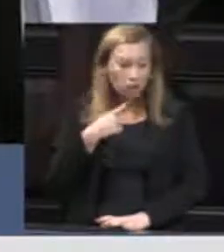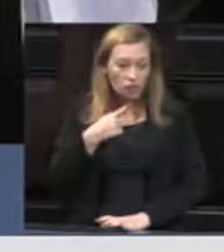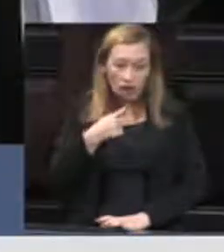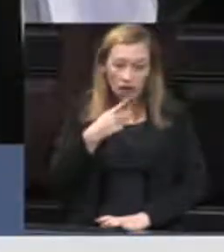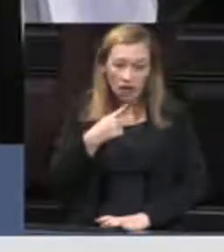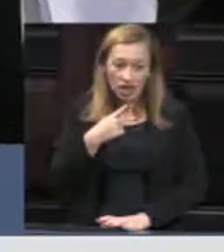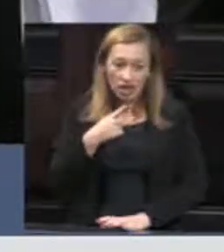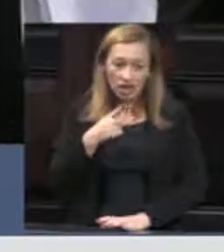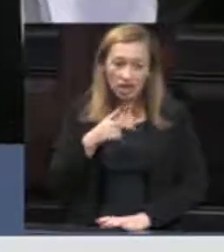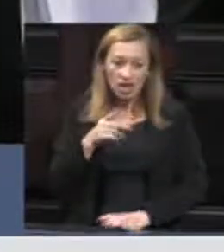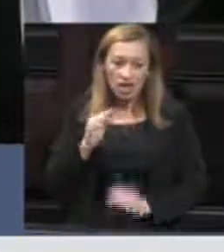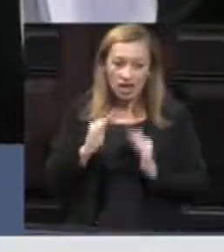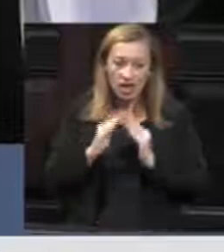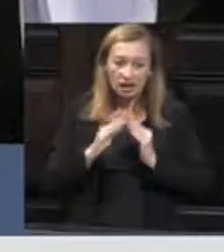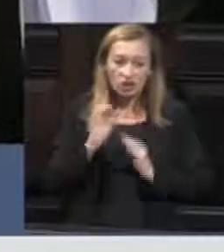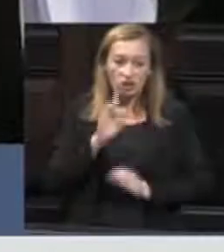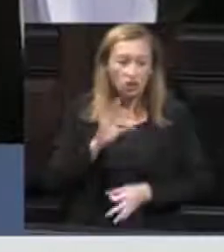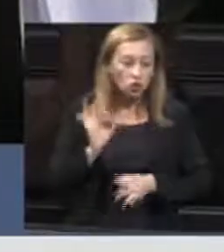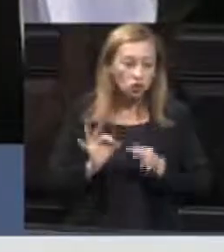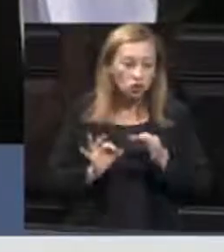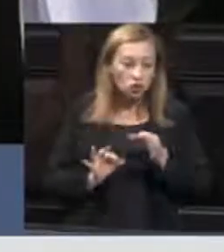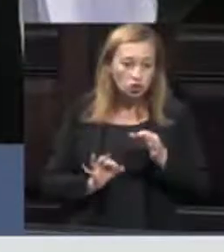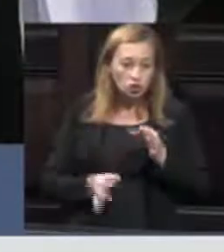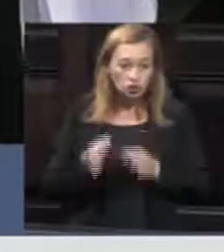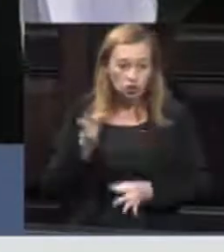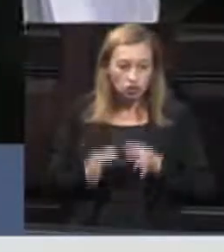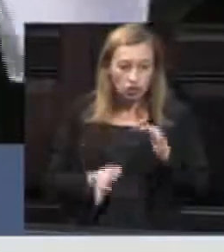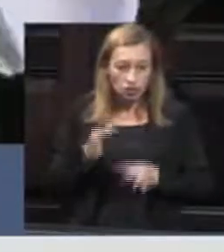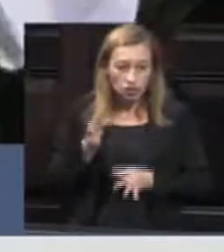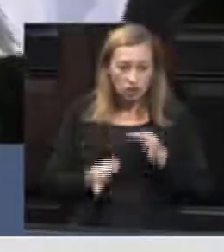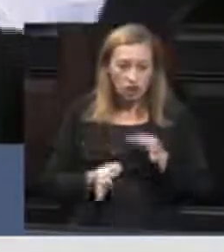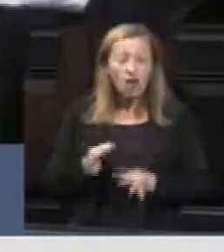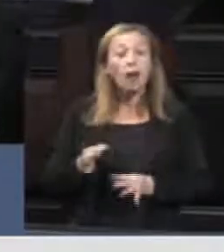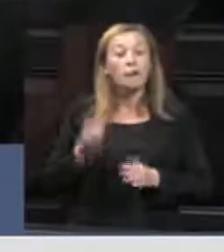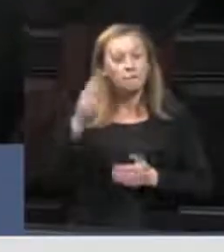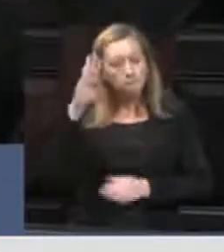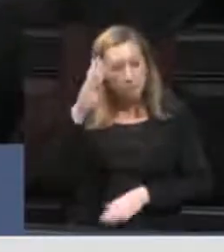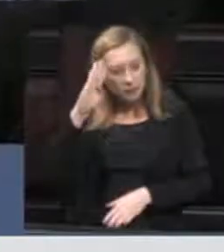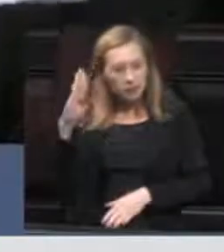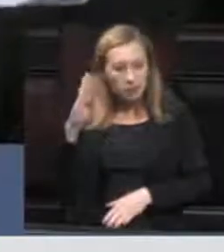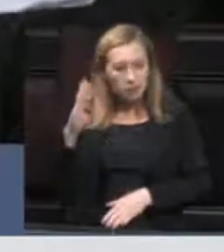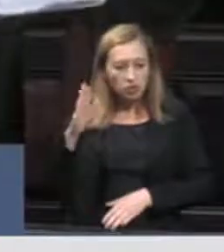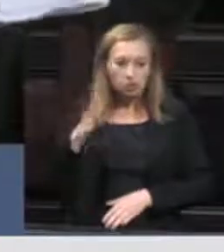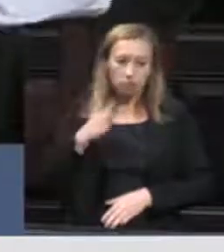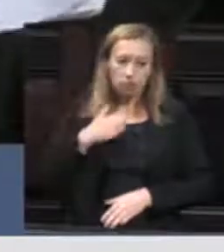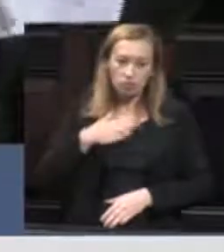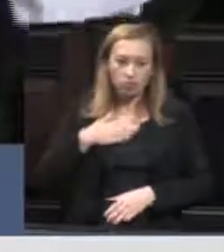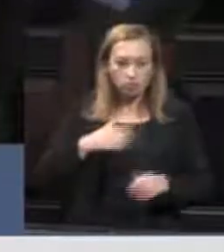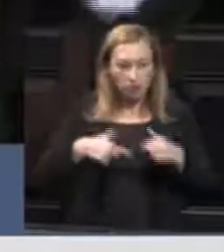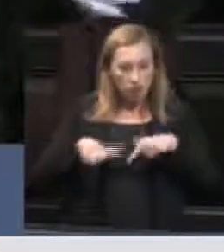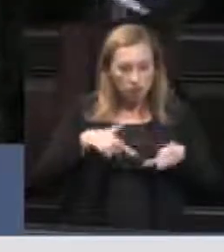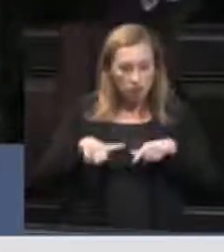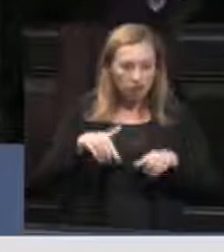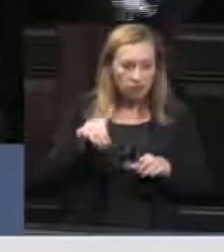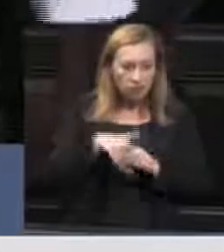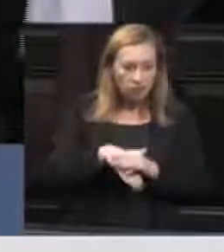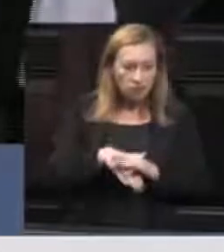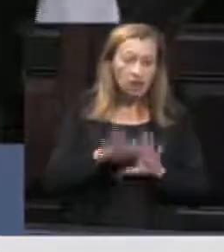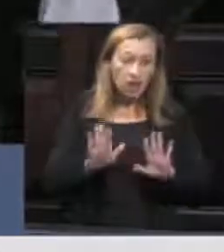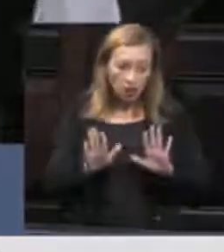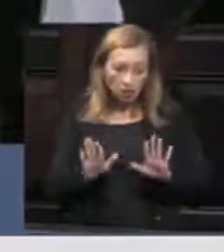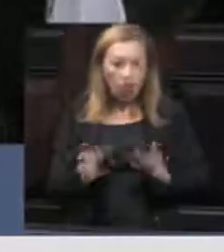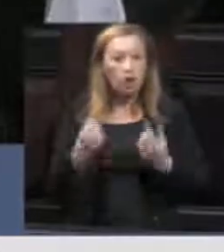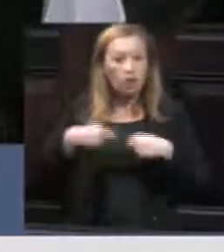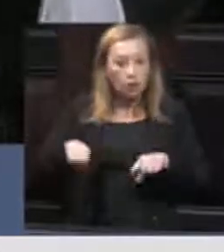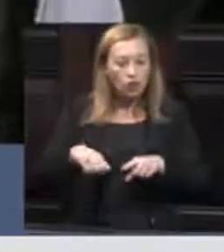por isso. Não disse. Principalmente durante a minha campanha. Agora, quanto a isso, eu